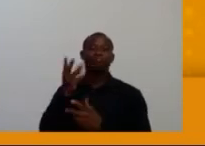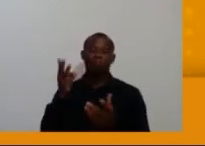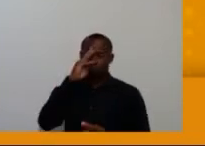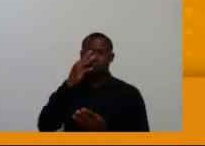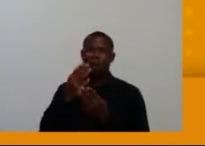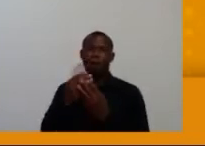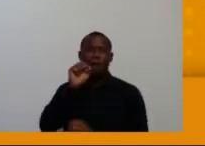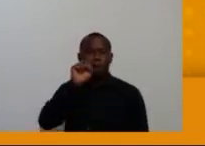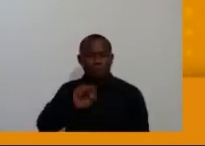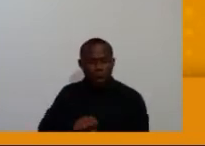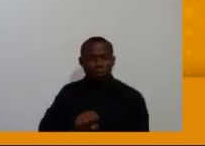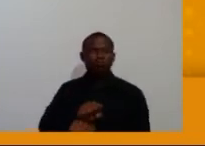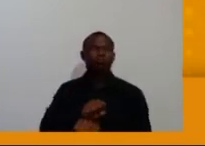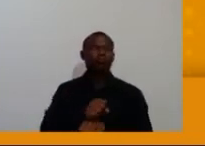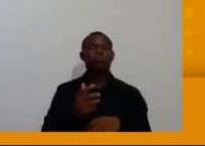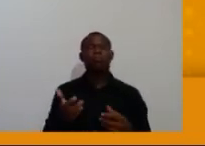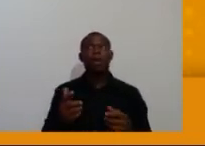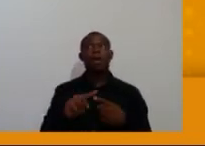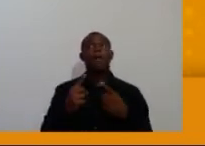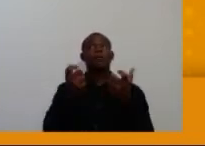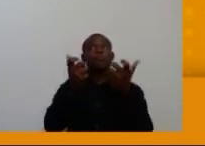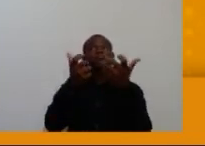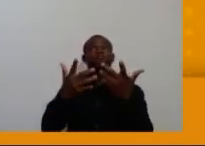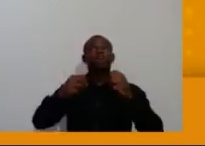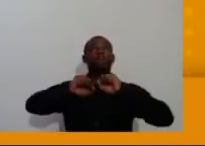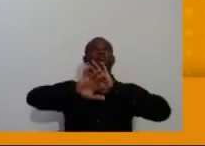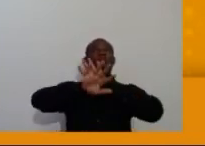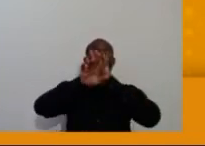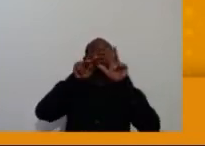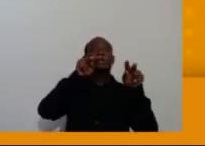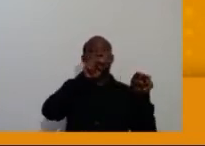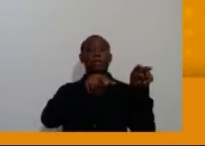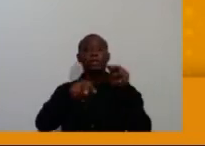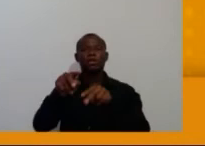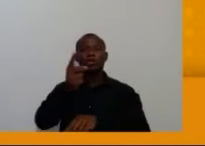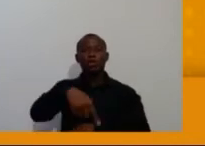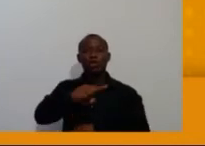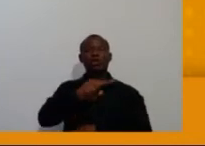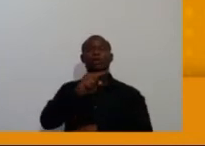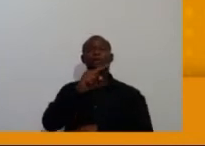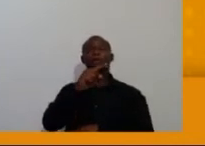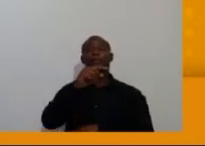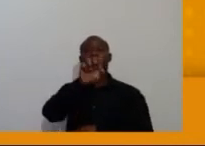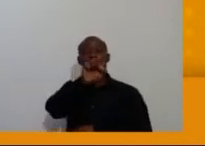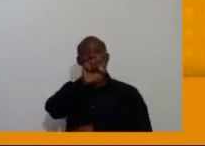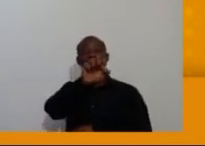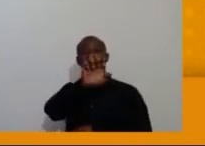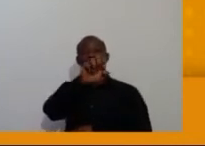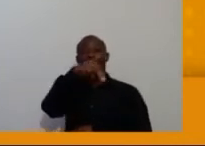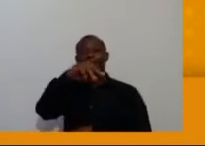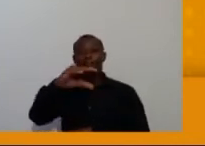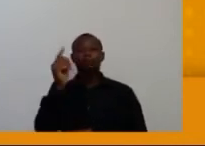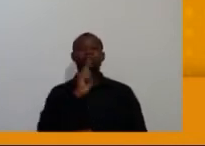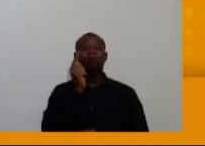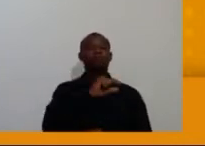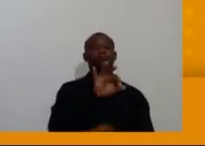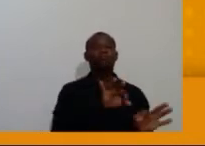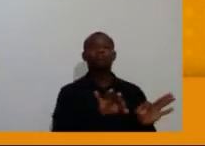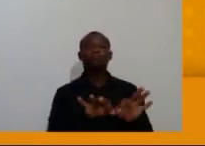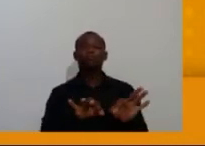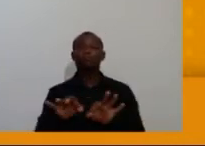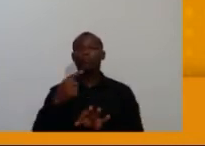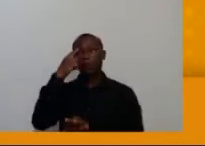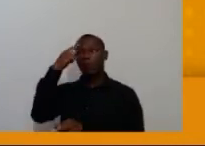dar uma visão de como é que o Senac respondeu a esse cenário. Né? Imediatamente, nós